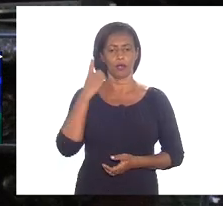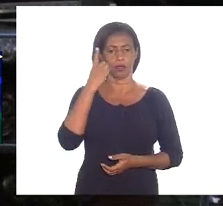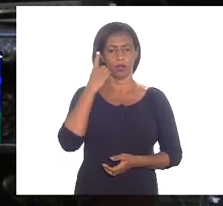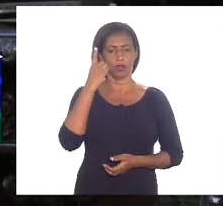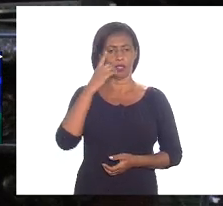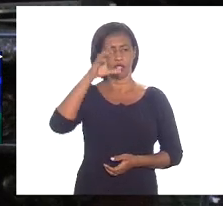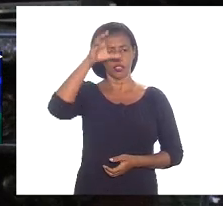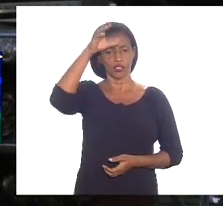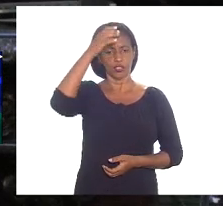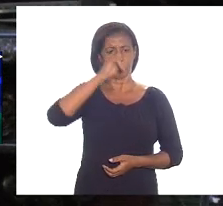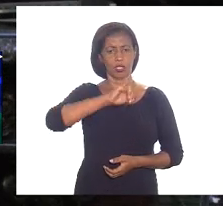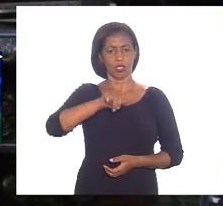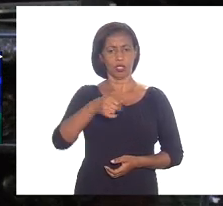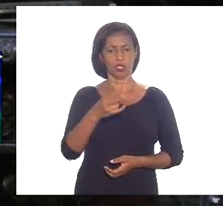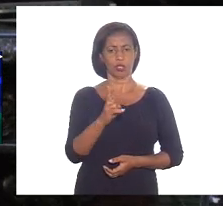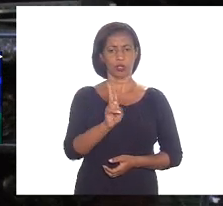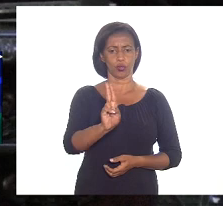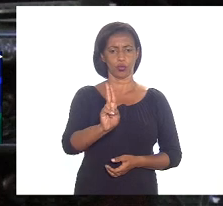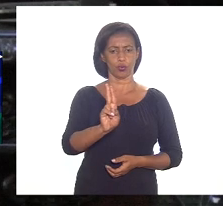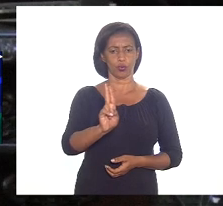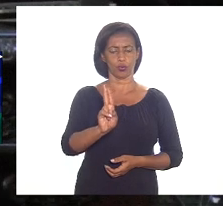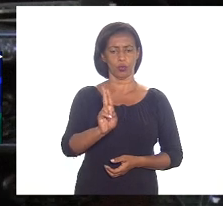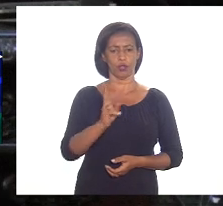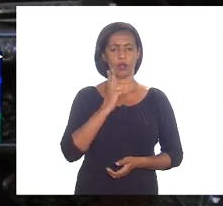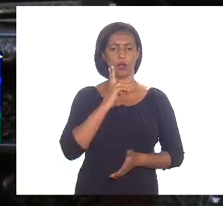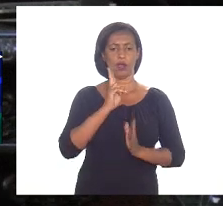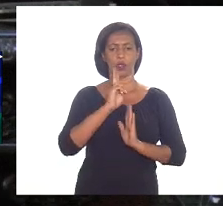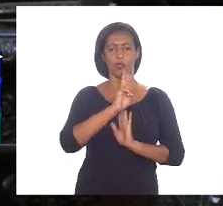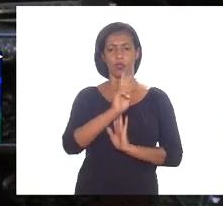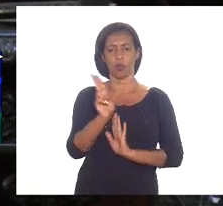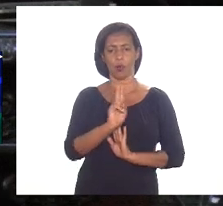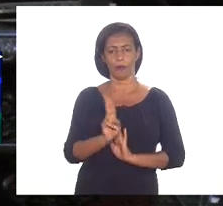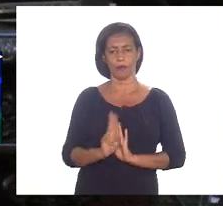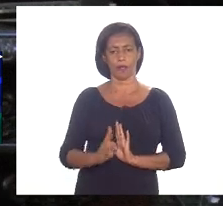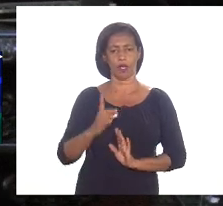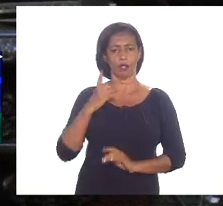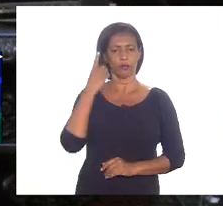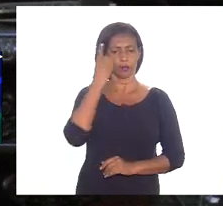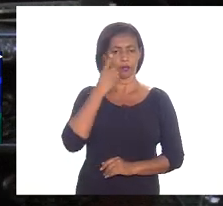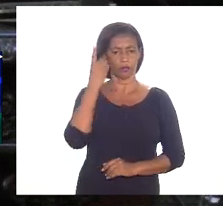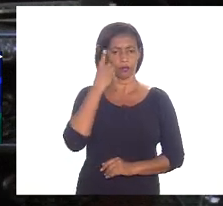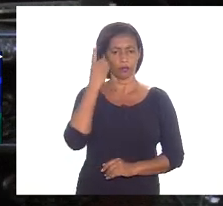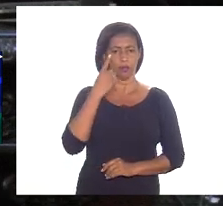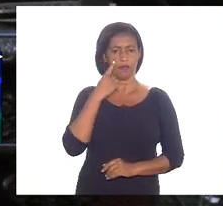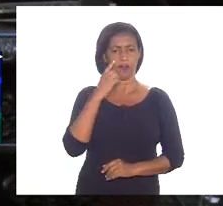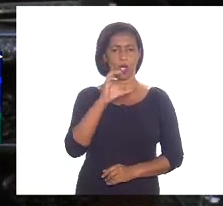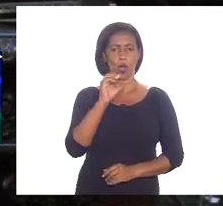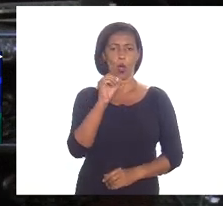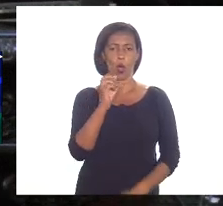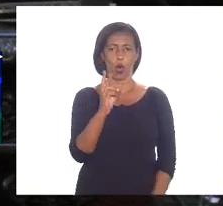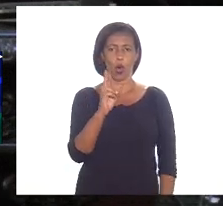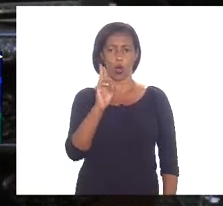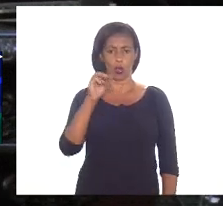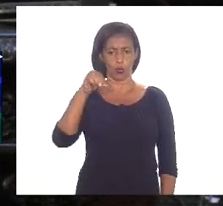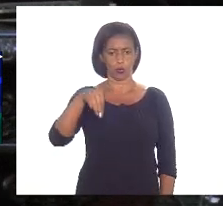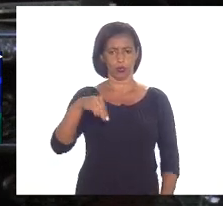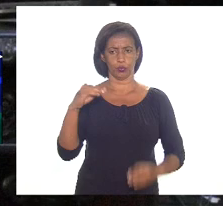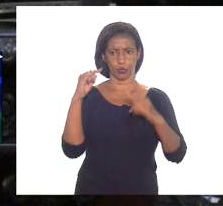Ju para proceder a chamada nominal dos Senhores deputados para verificação de coron